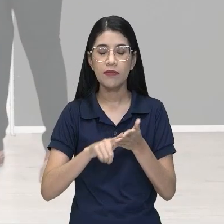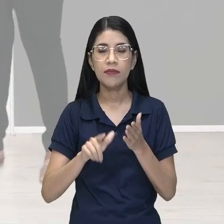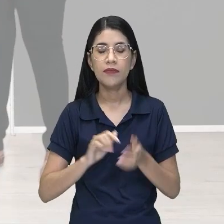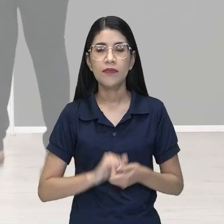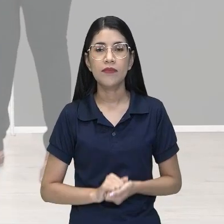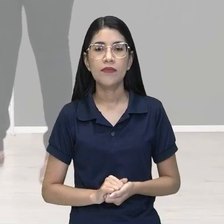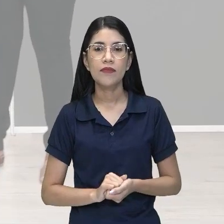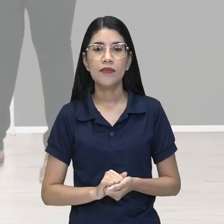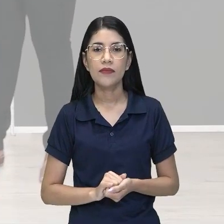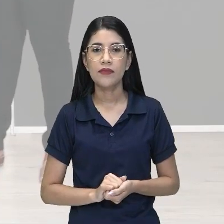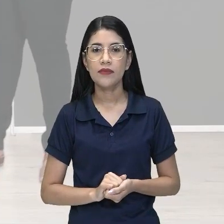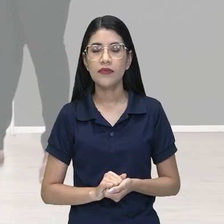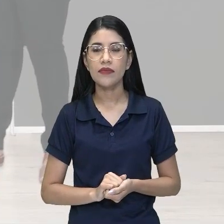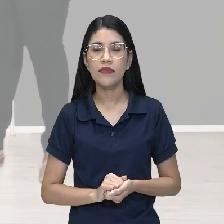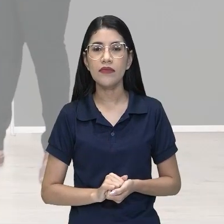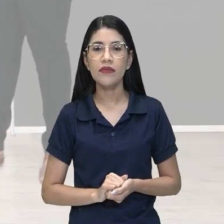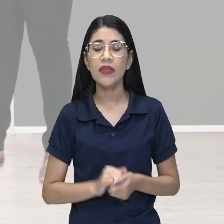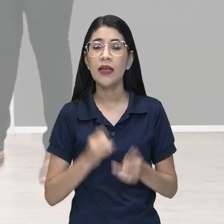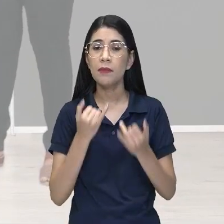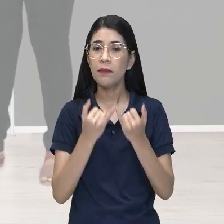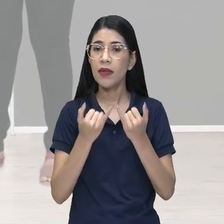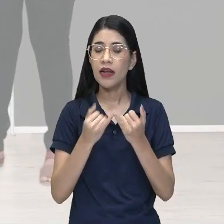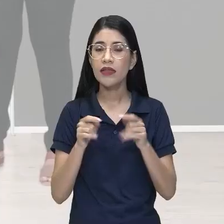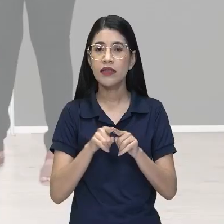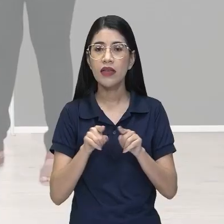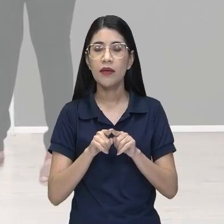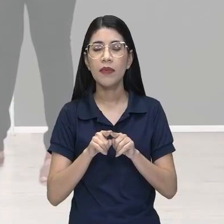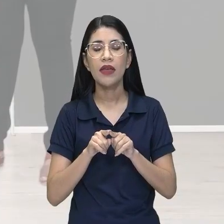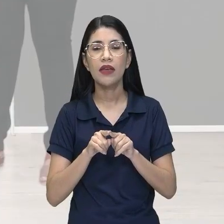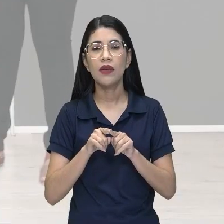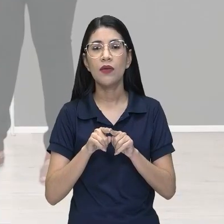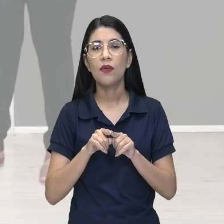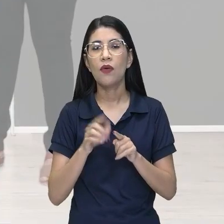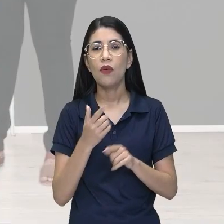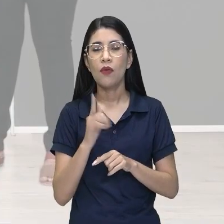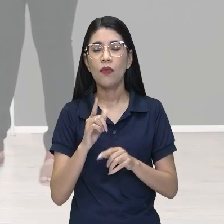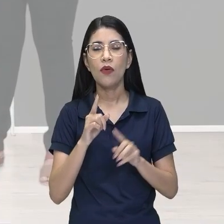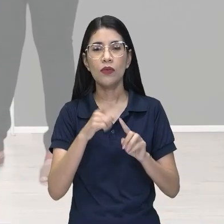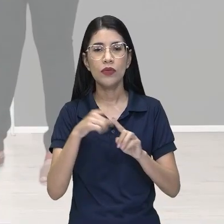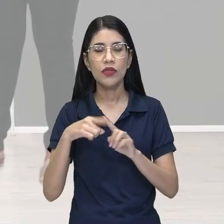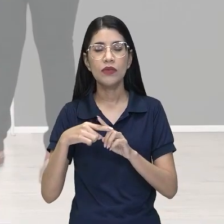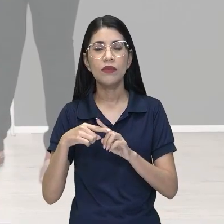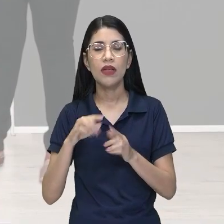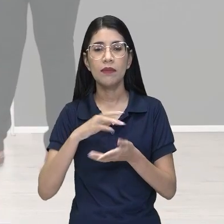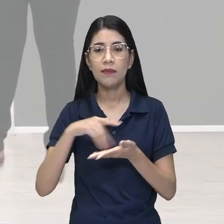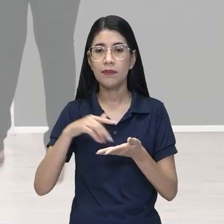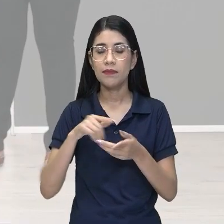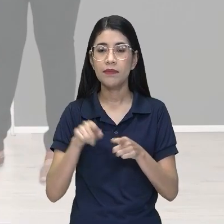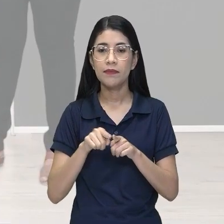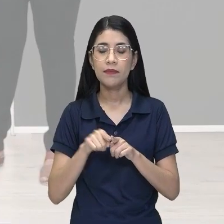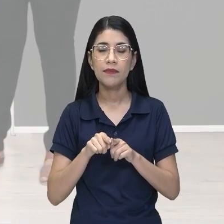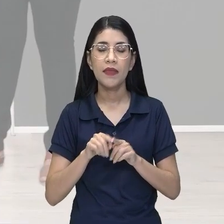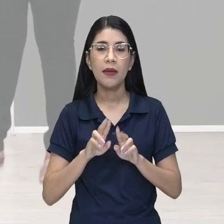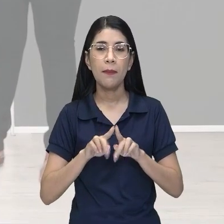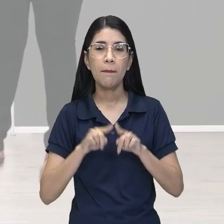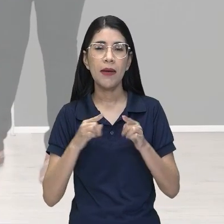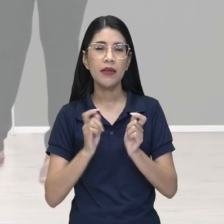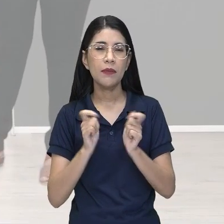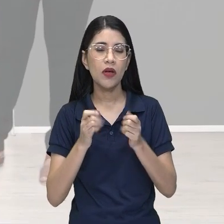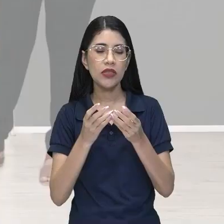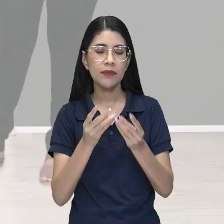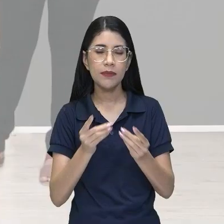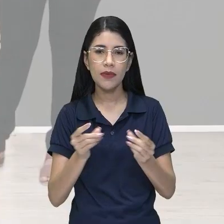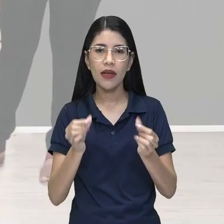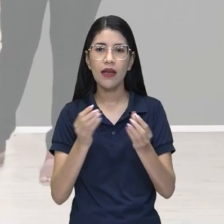leve. É semelhante ao hidróxido de sódio, essa base, mas ela é muito mais solúvel,